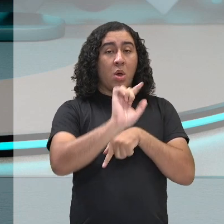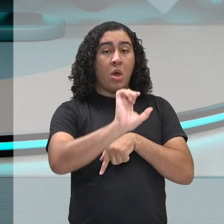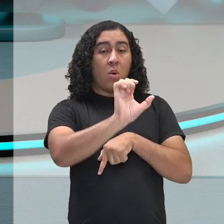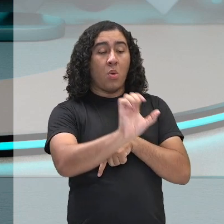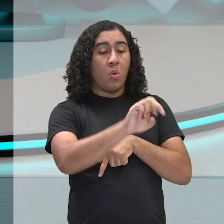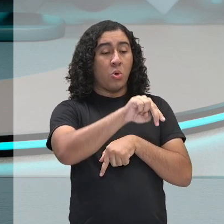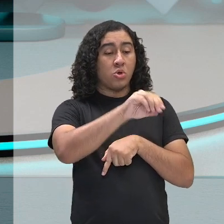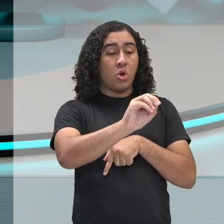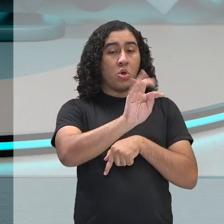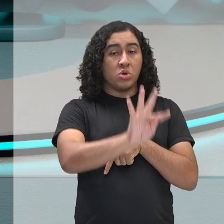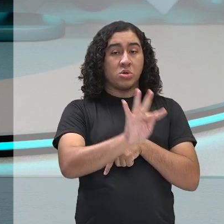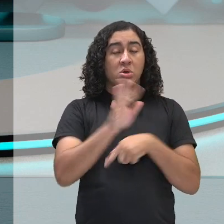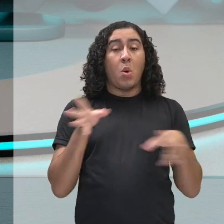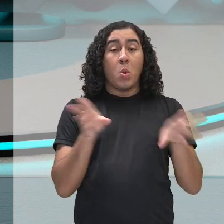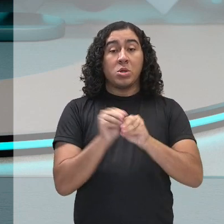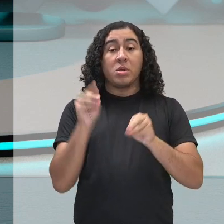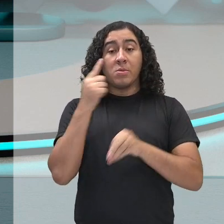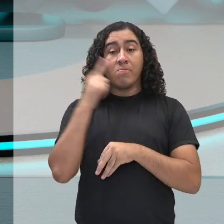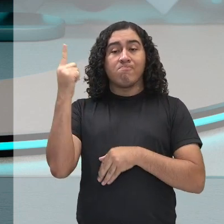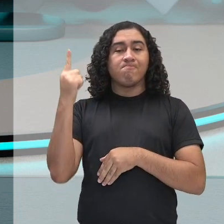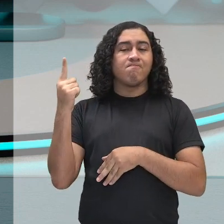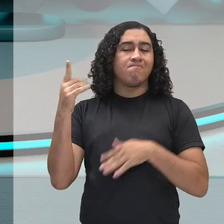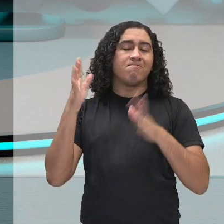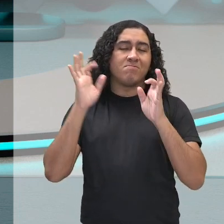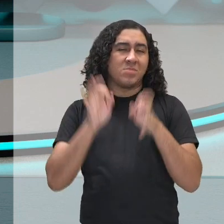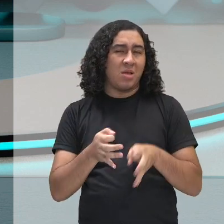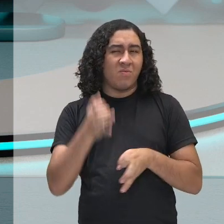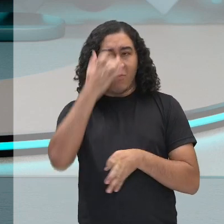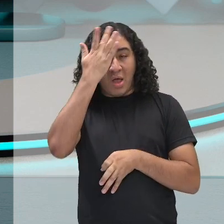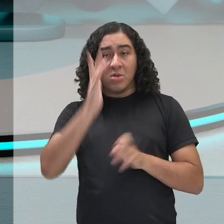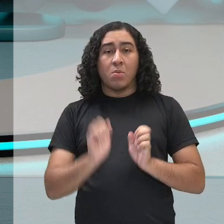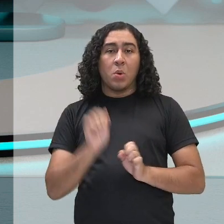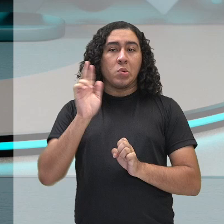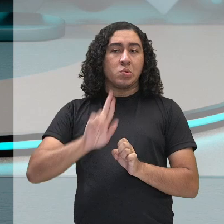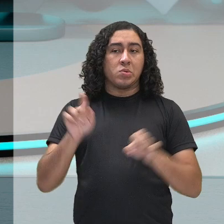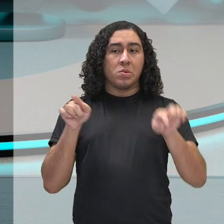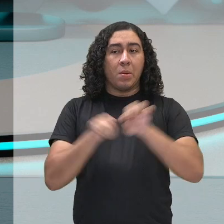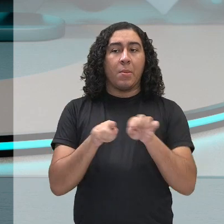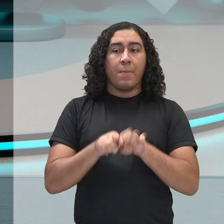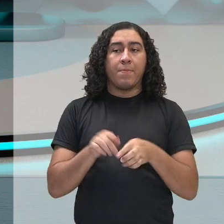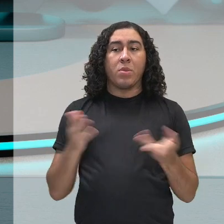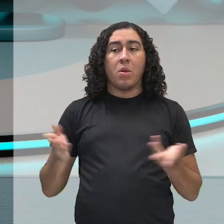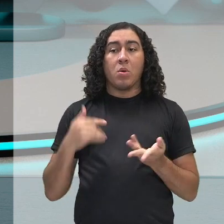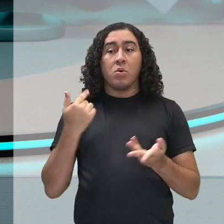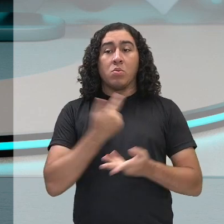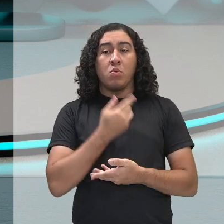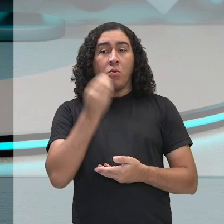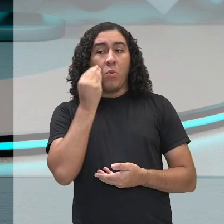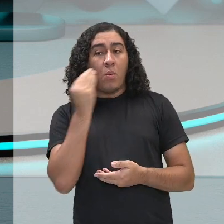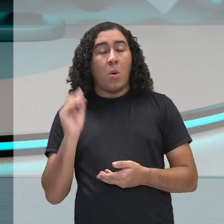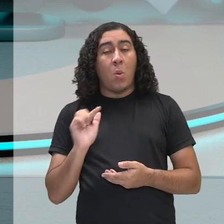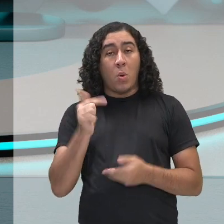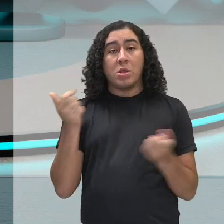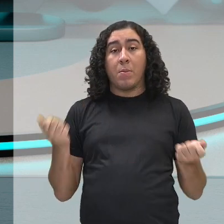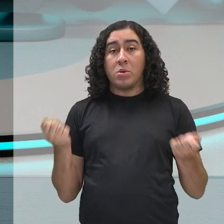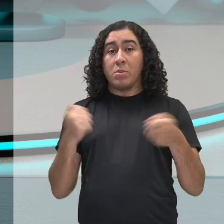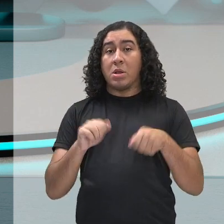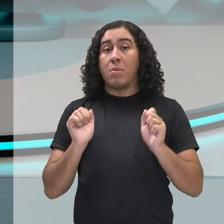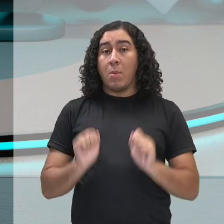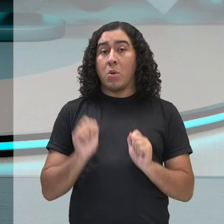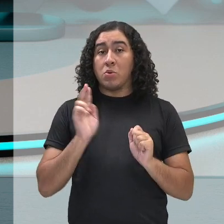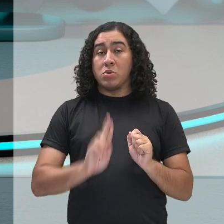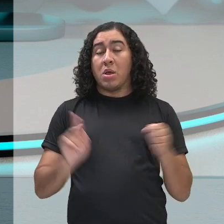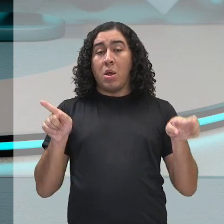not, they're not. Tranquilamente você pode utilizar. E agora a gente vai ver uma outra forma que eu posso utilizar também, a